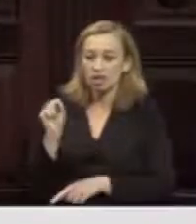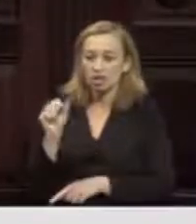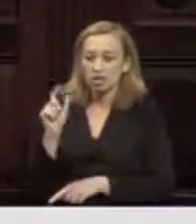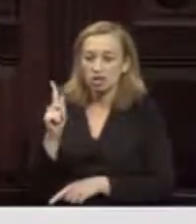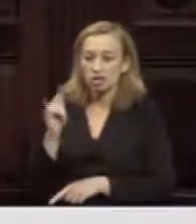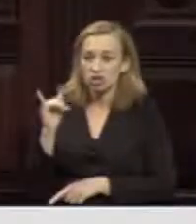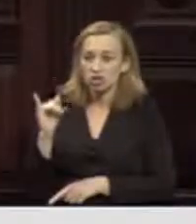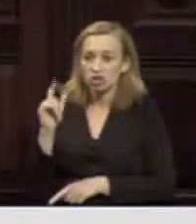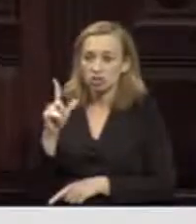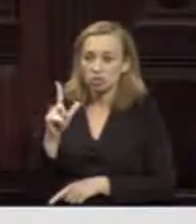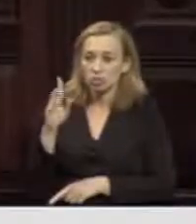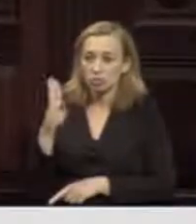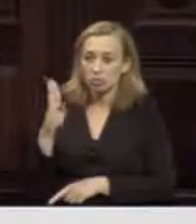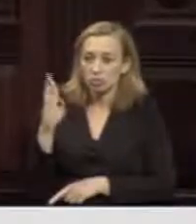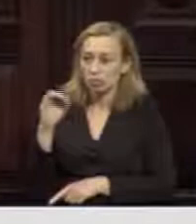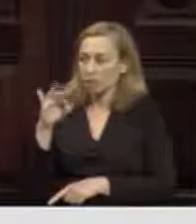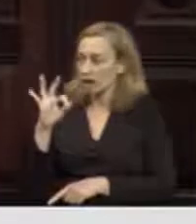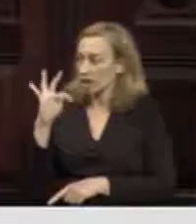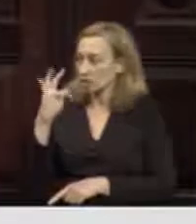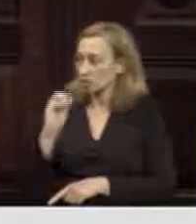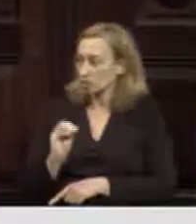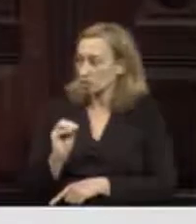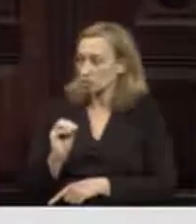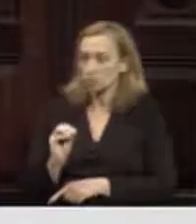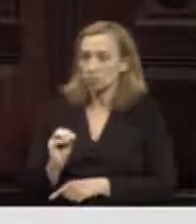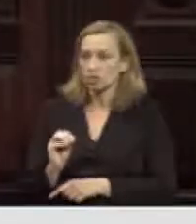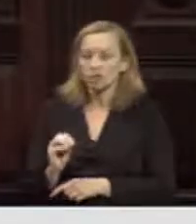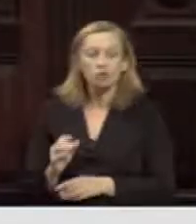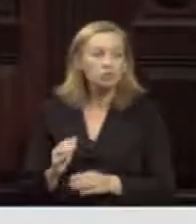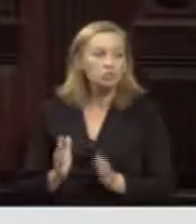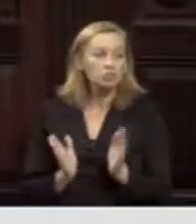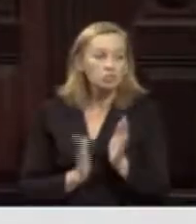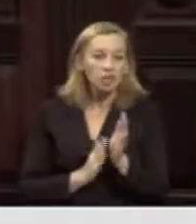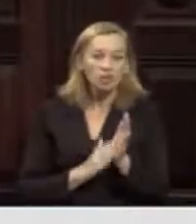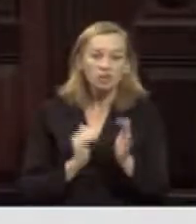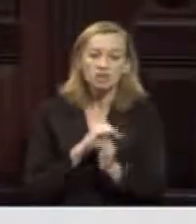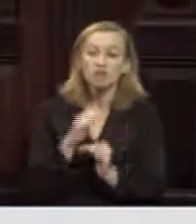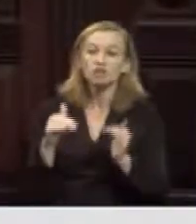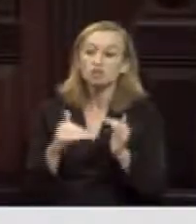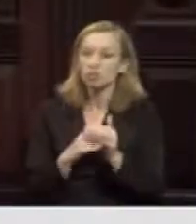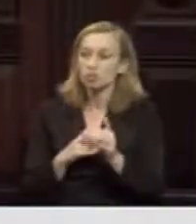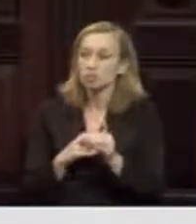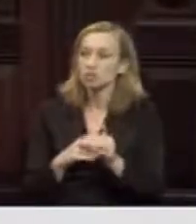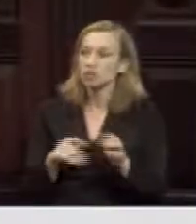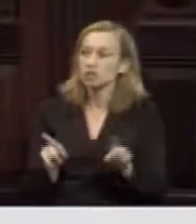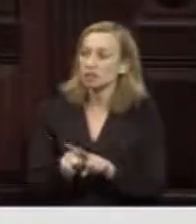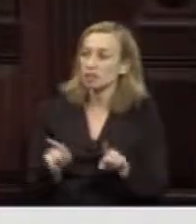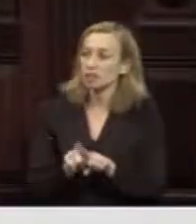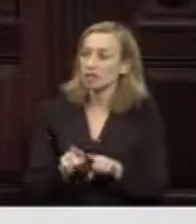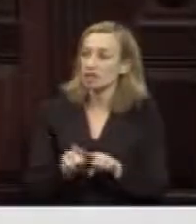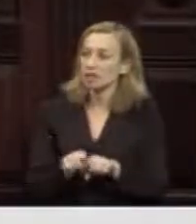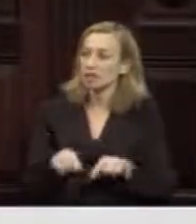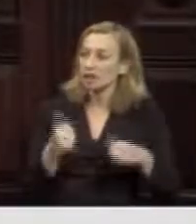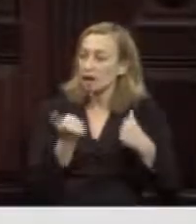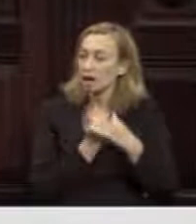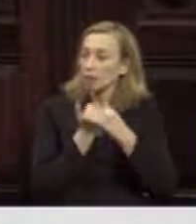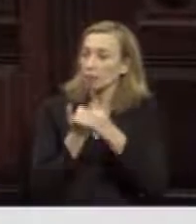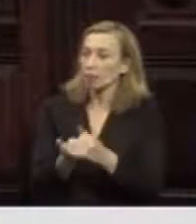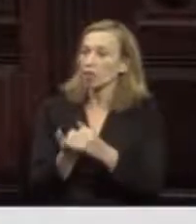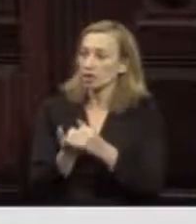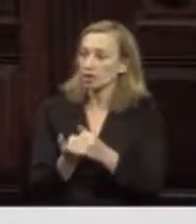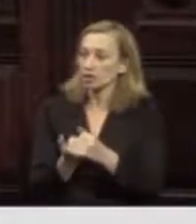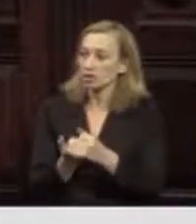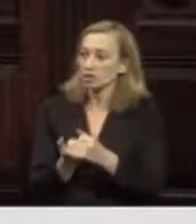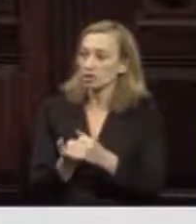todos aqueles que defendem a causa LGBT que estão aqui na Assembleia Legislativa fazendo valer os seus direitos e dando a sua